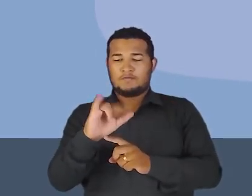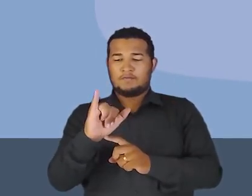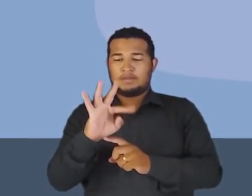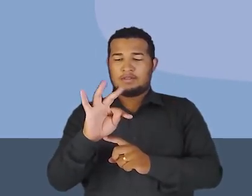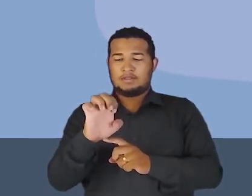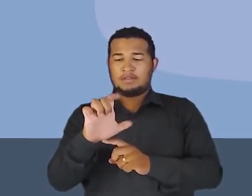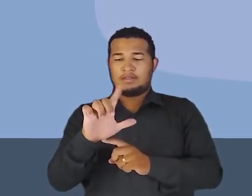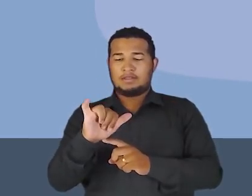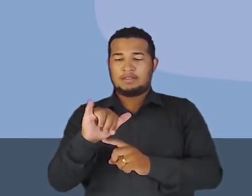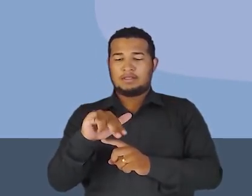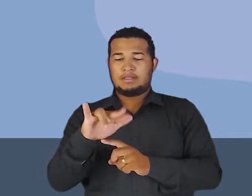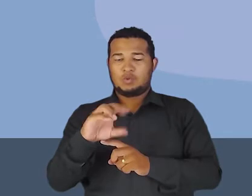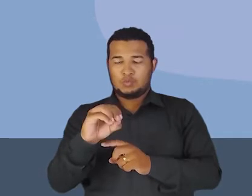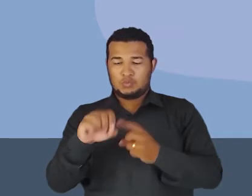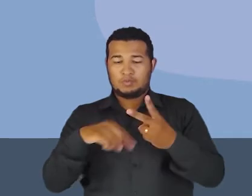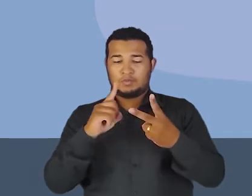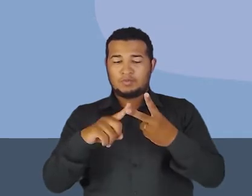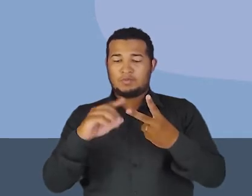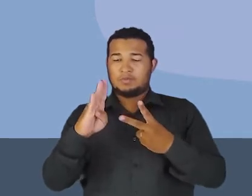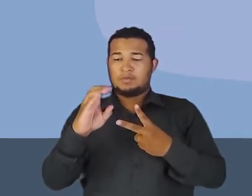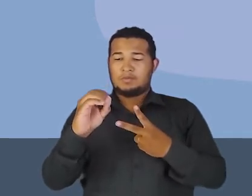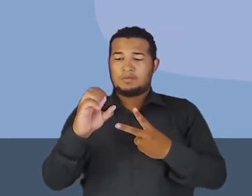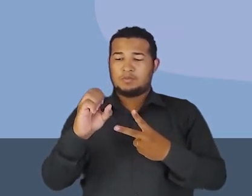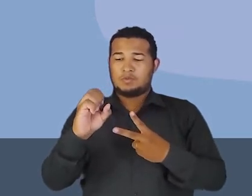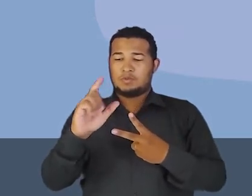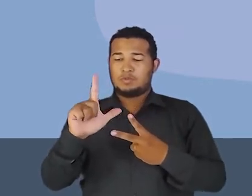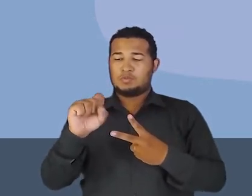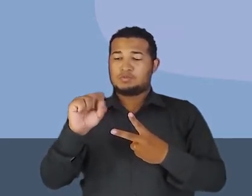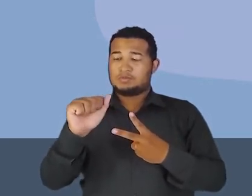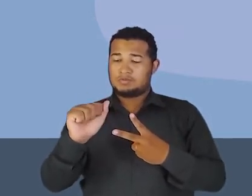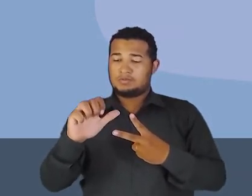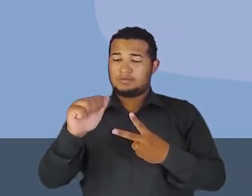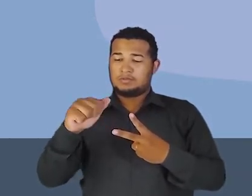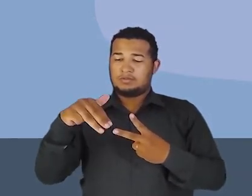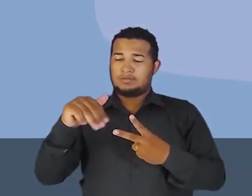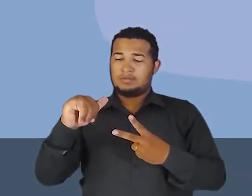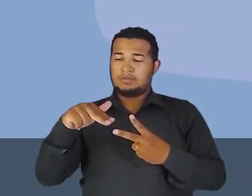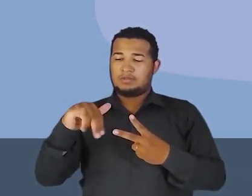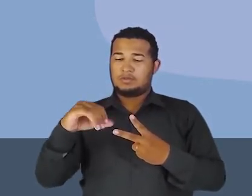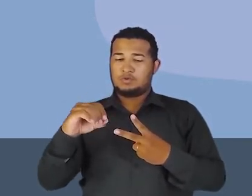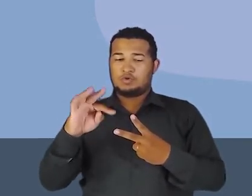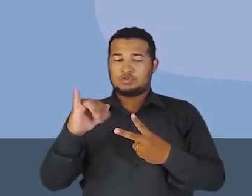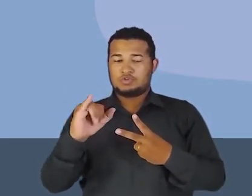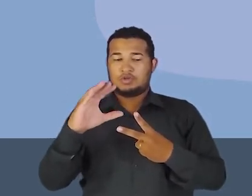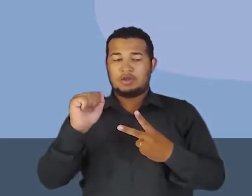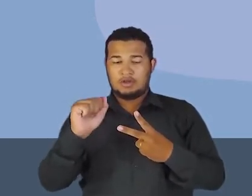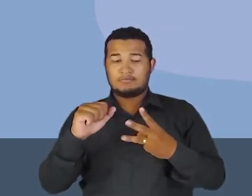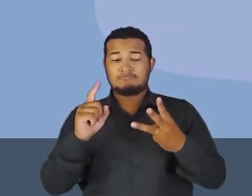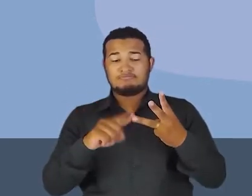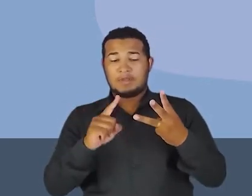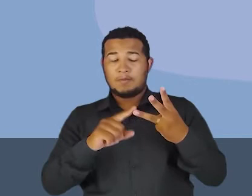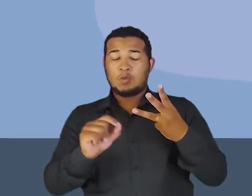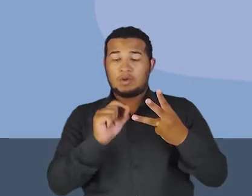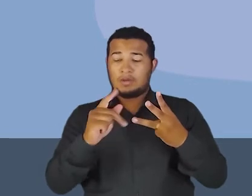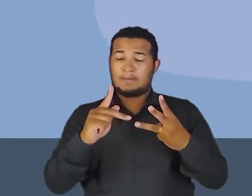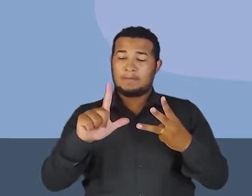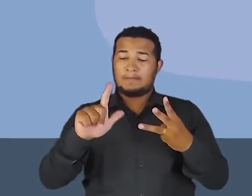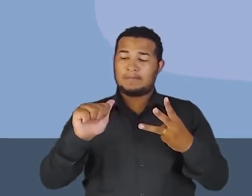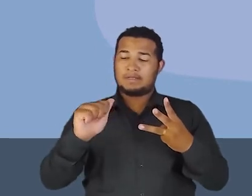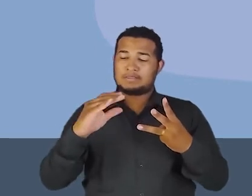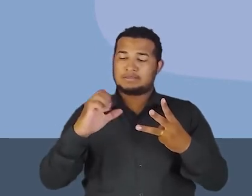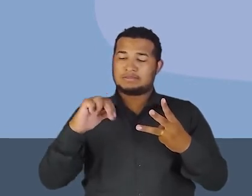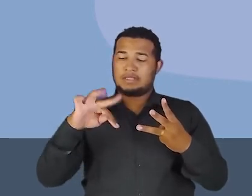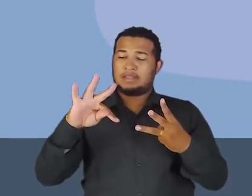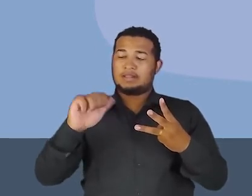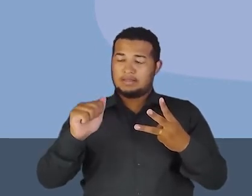bolsa amniótica ou âmnio, o alantoide, o córeo e os nossos anexos embrionários, né, que é o caso da placenta